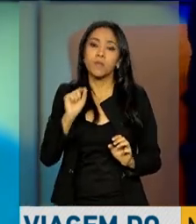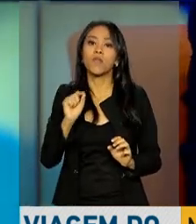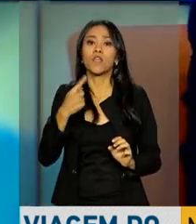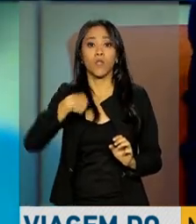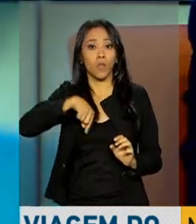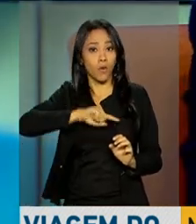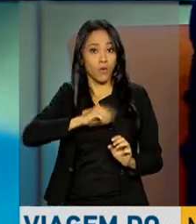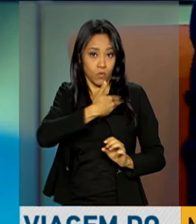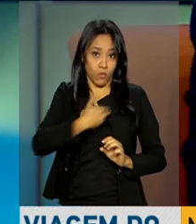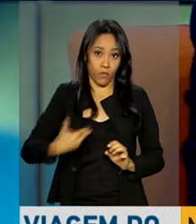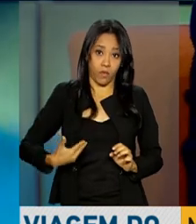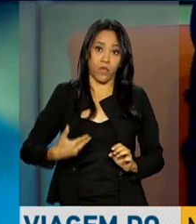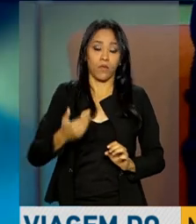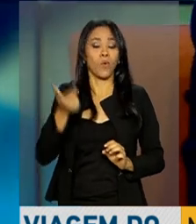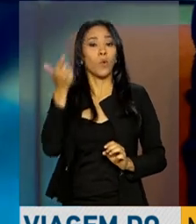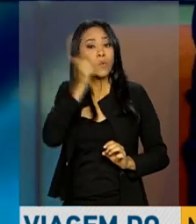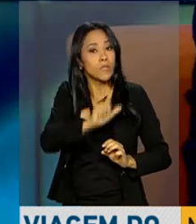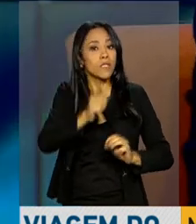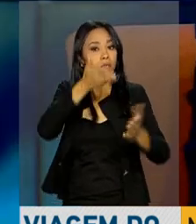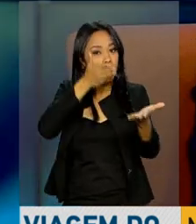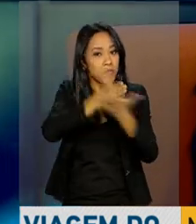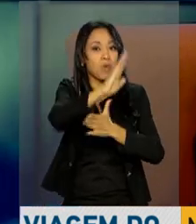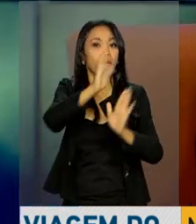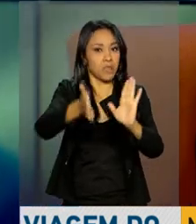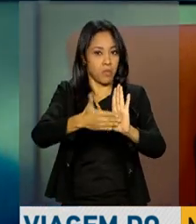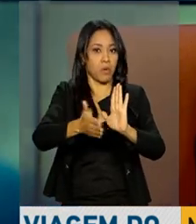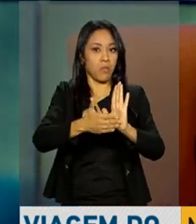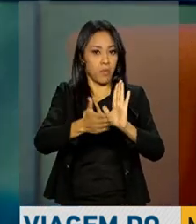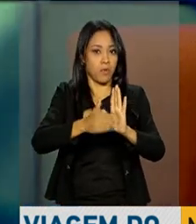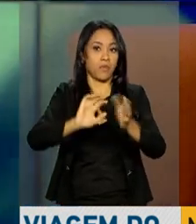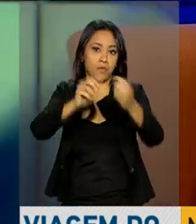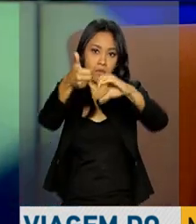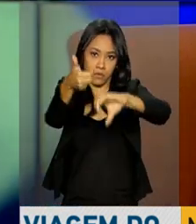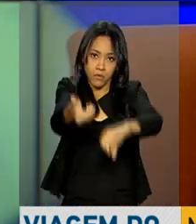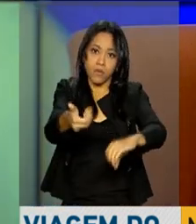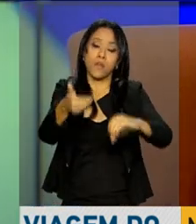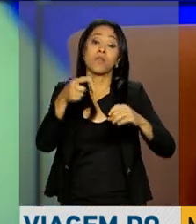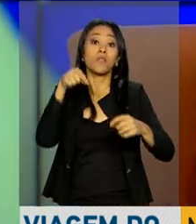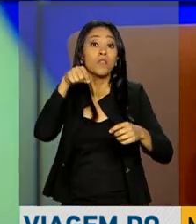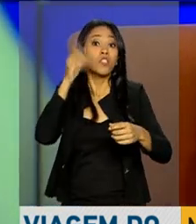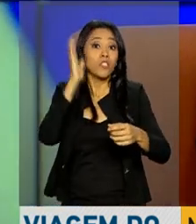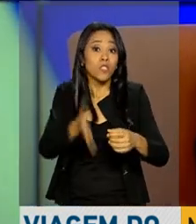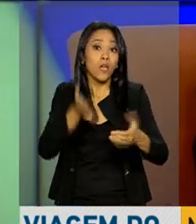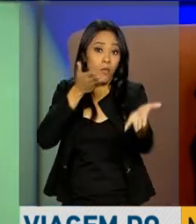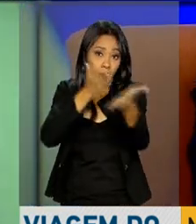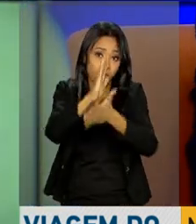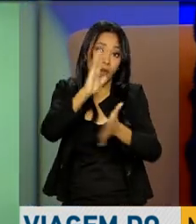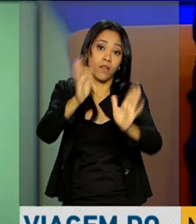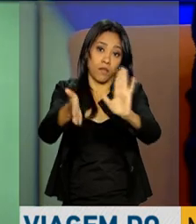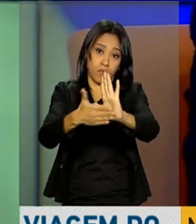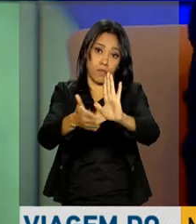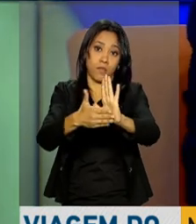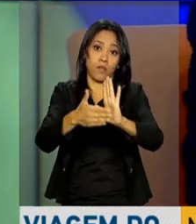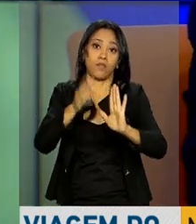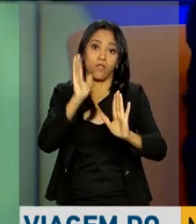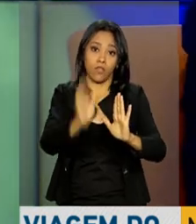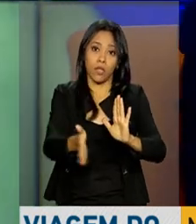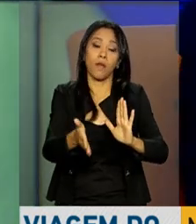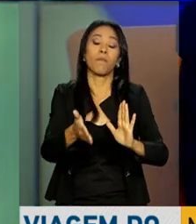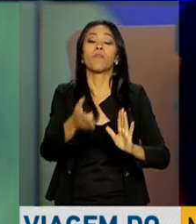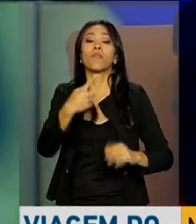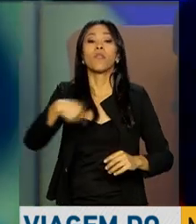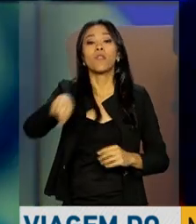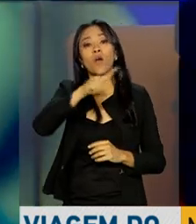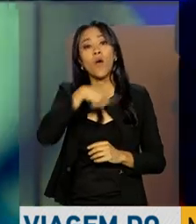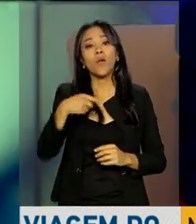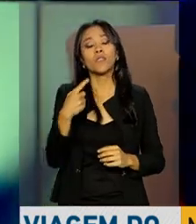logo a aprovação dessa matéria. E desde que aprovada essa matéria, nós nos propusemos,